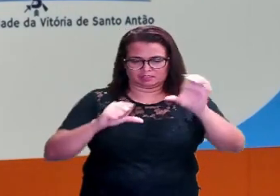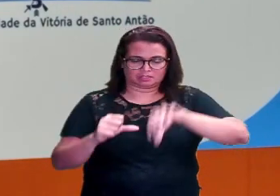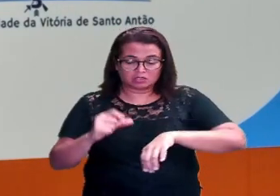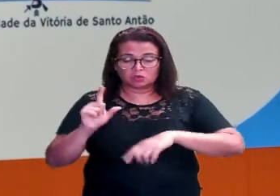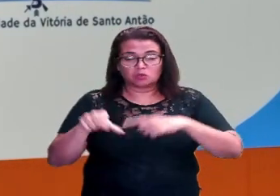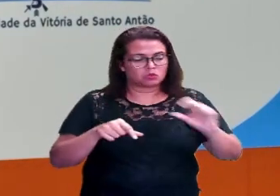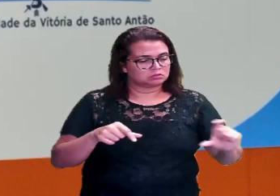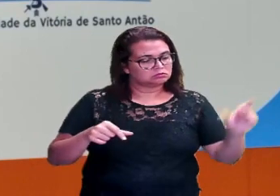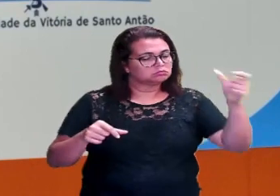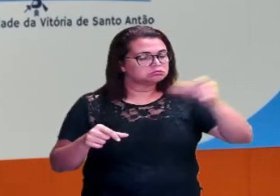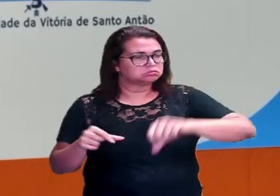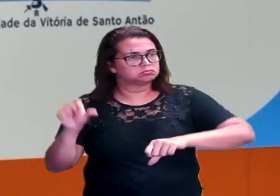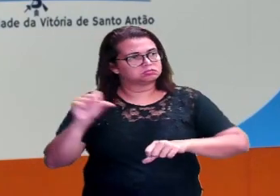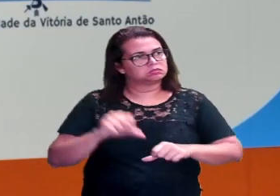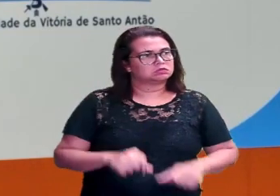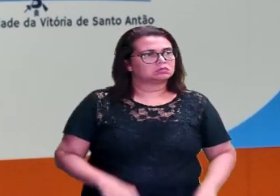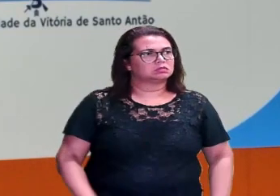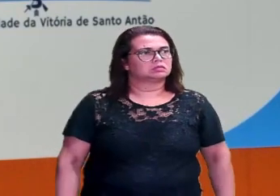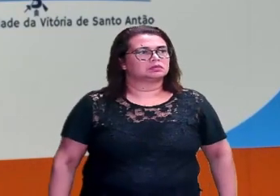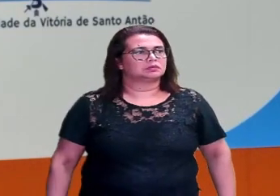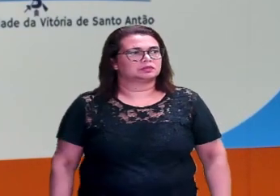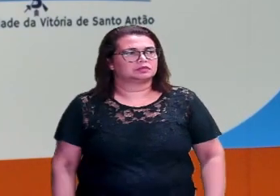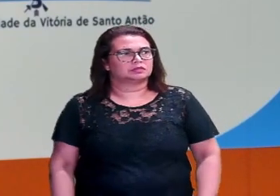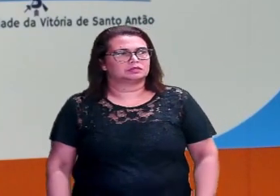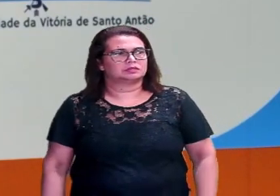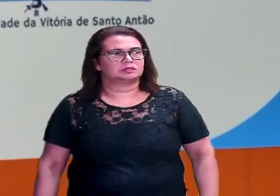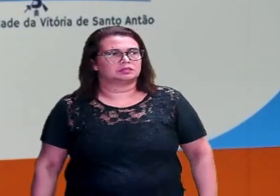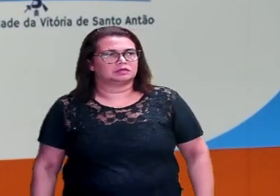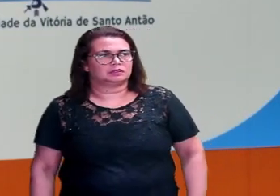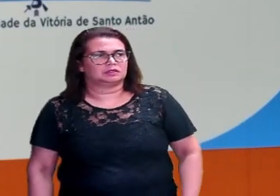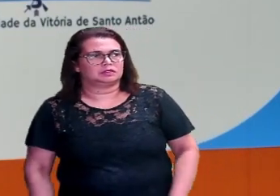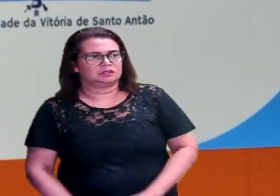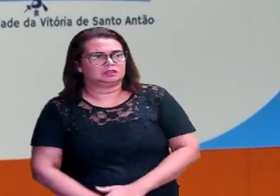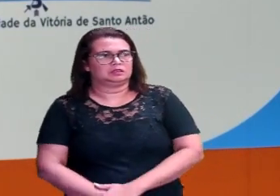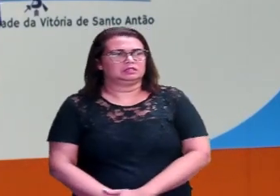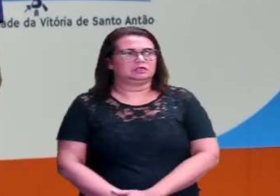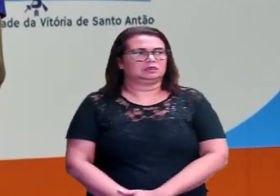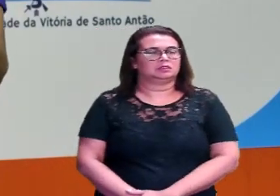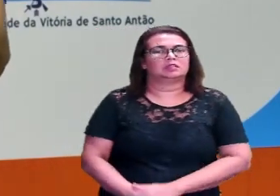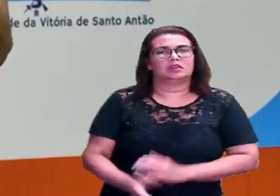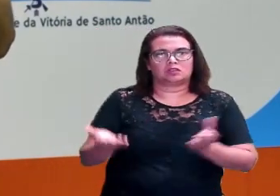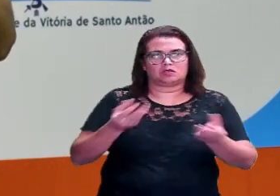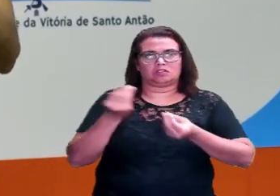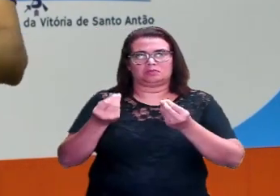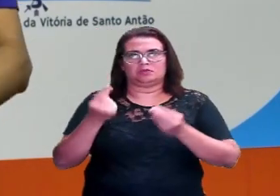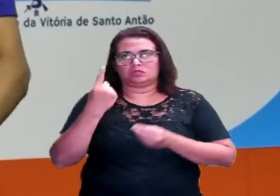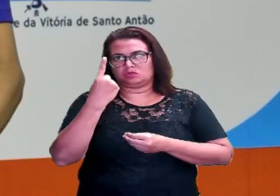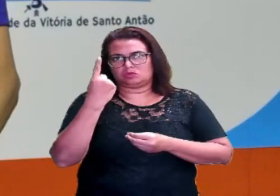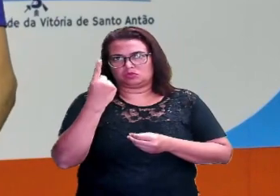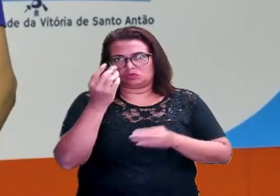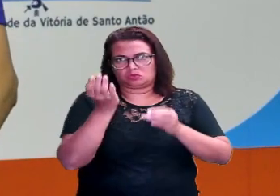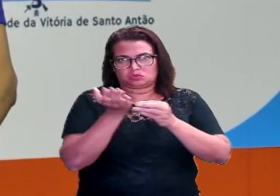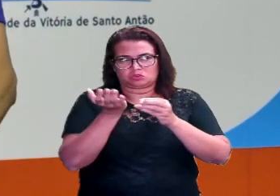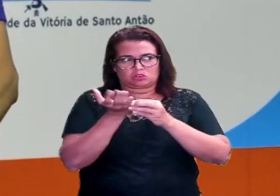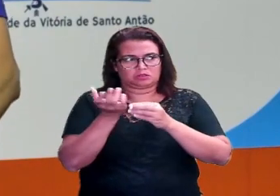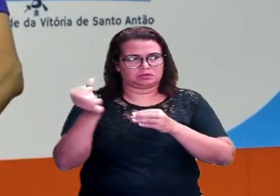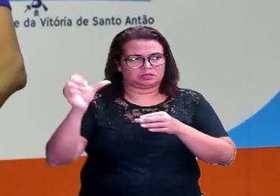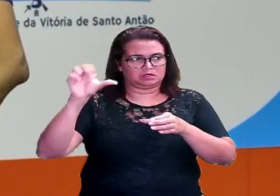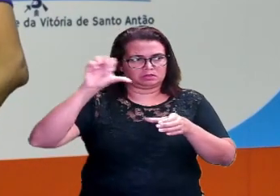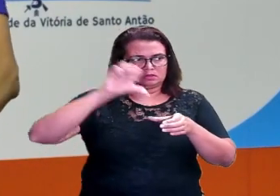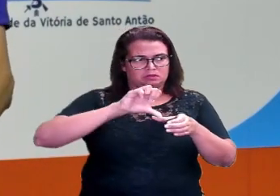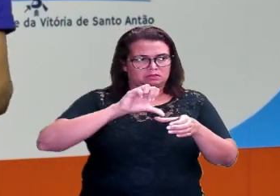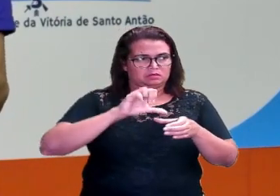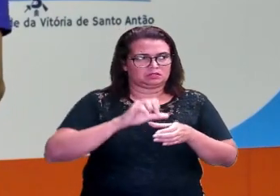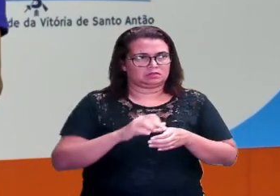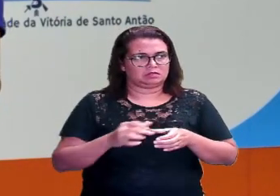aqui rapidinho, certo? Para que a gente possa compreender. Um copo desse, será que vai encher esse